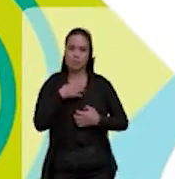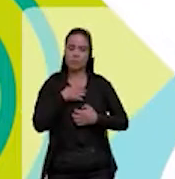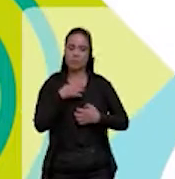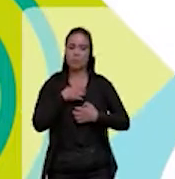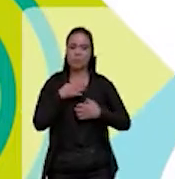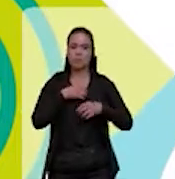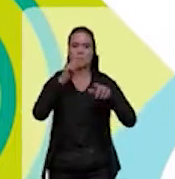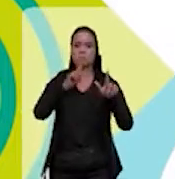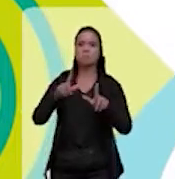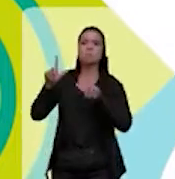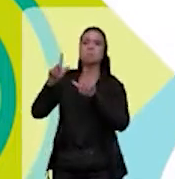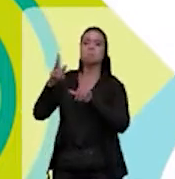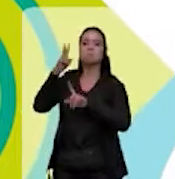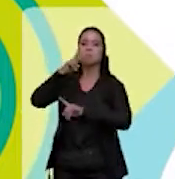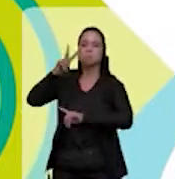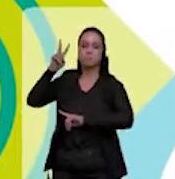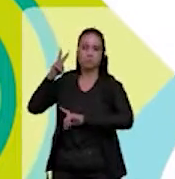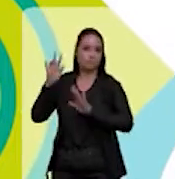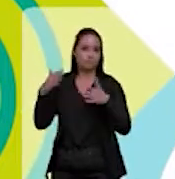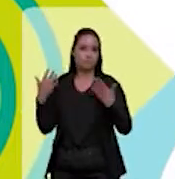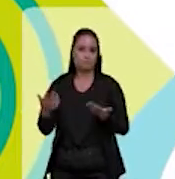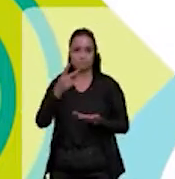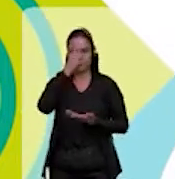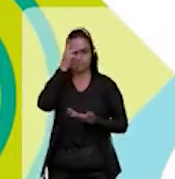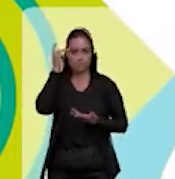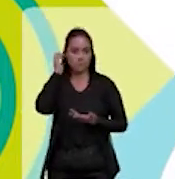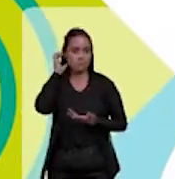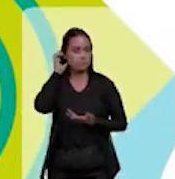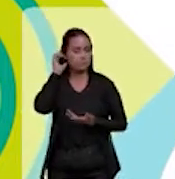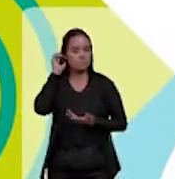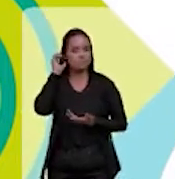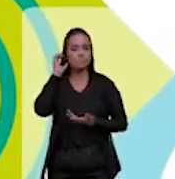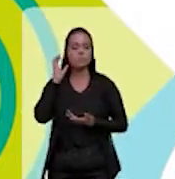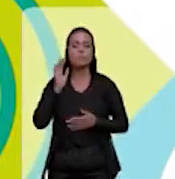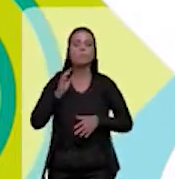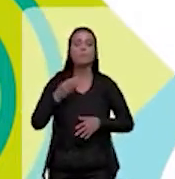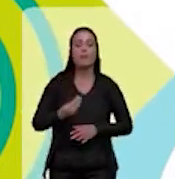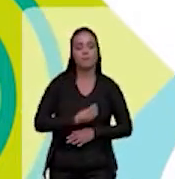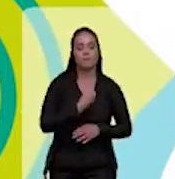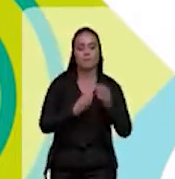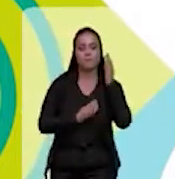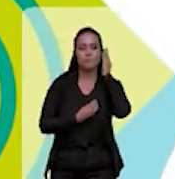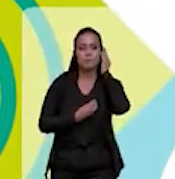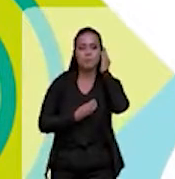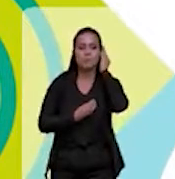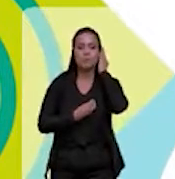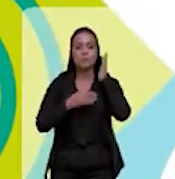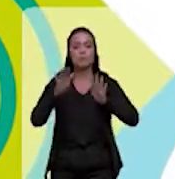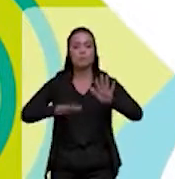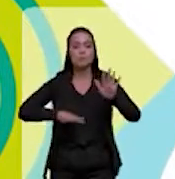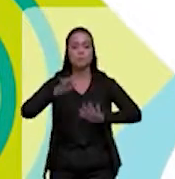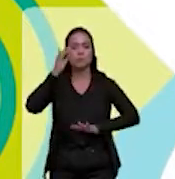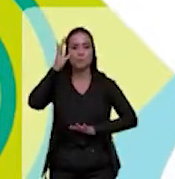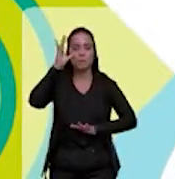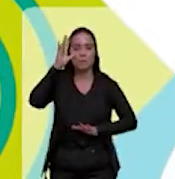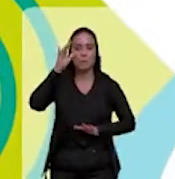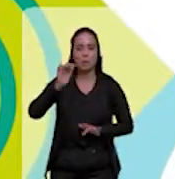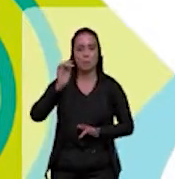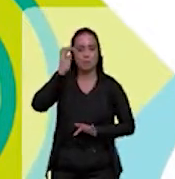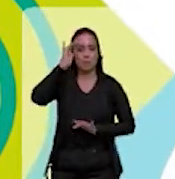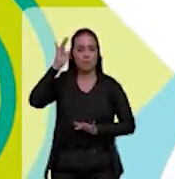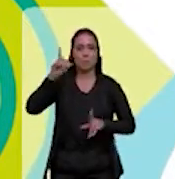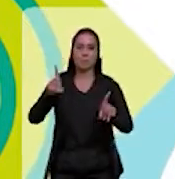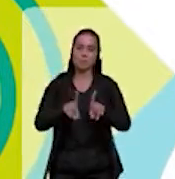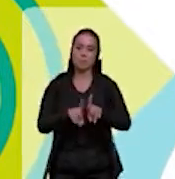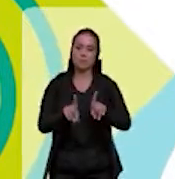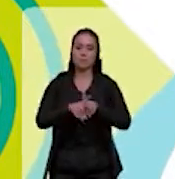paisagens enfim personagens cuja vida cuja vida depende da curiosidade da Imaginação